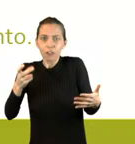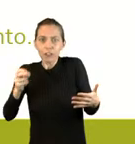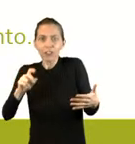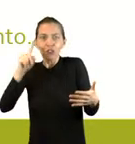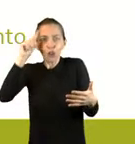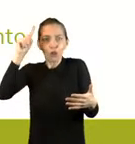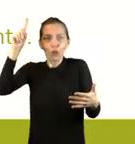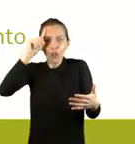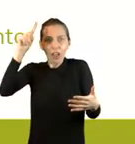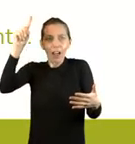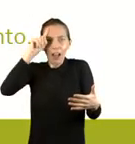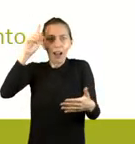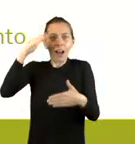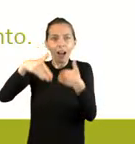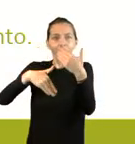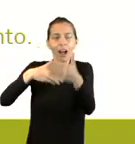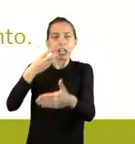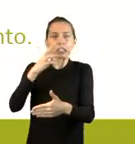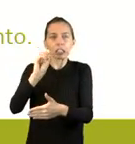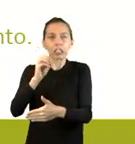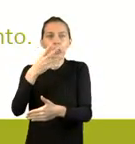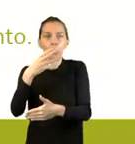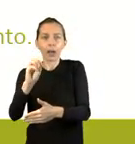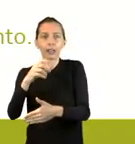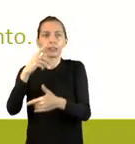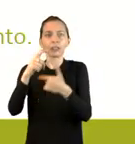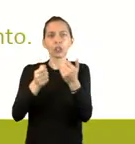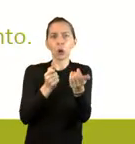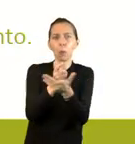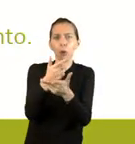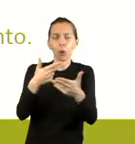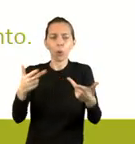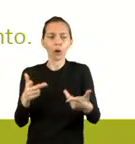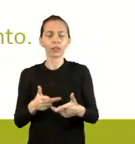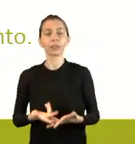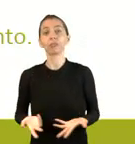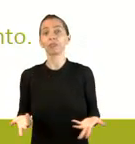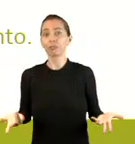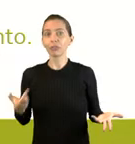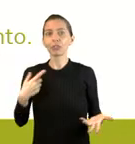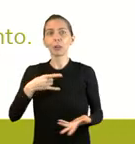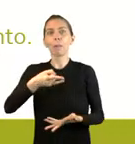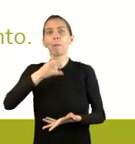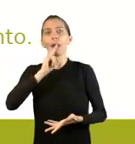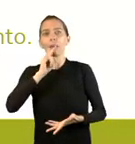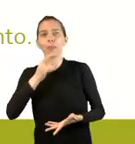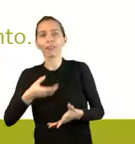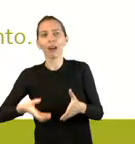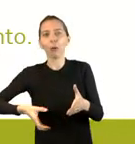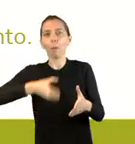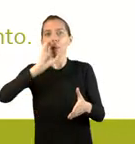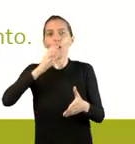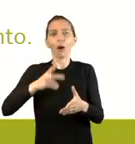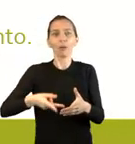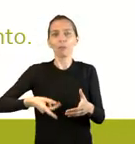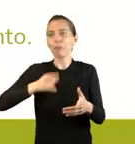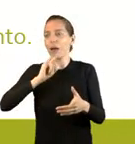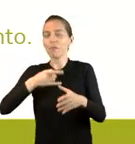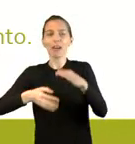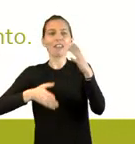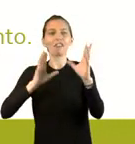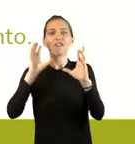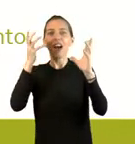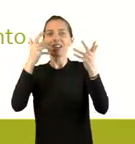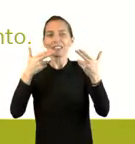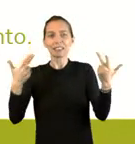R$20. Depois você gastou R$30. Aí você saiu e comprou uma vodka de R$100. Aí você ficou bêbado e comprou uma vodka de R$200. E ninguém viu.